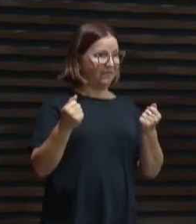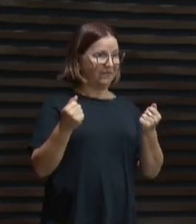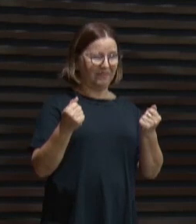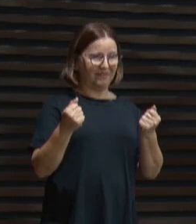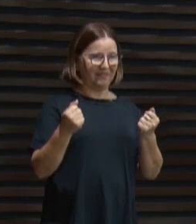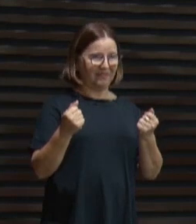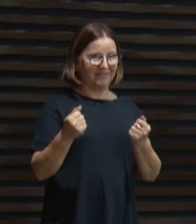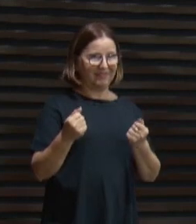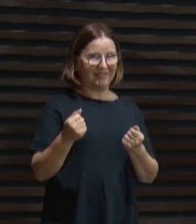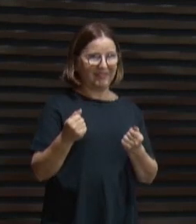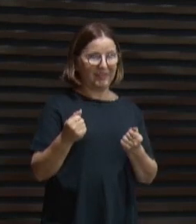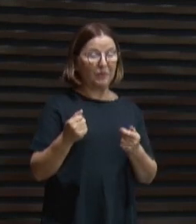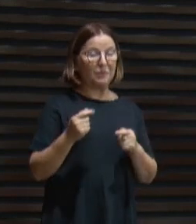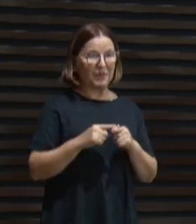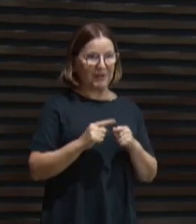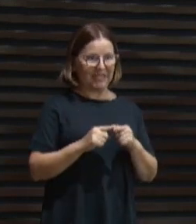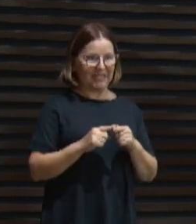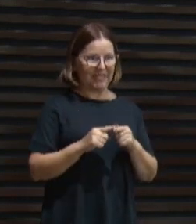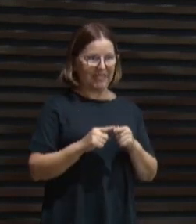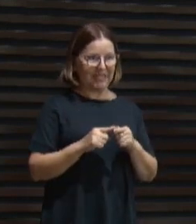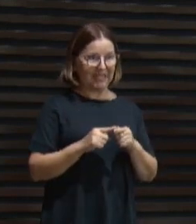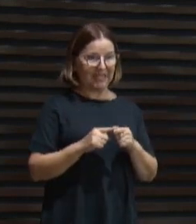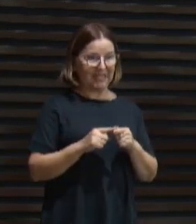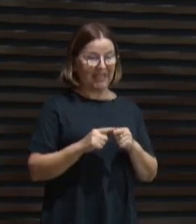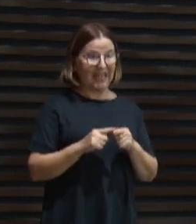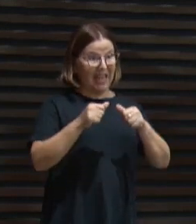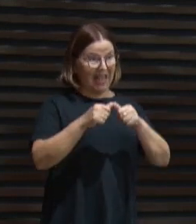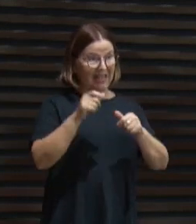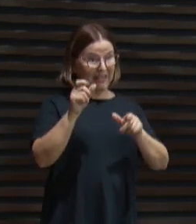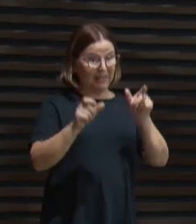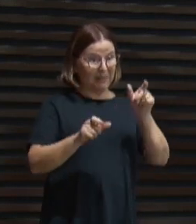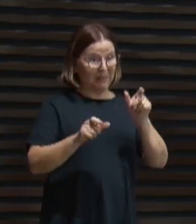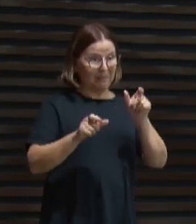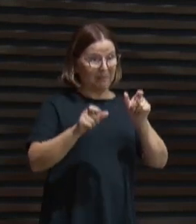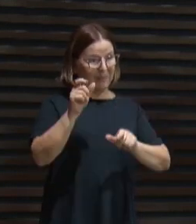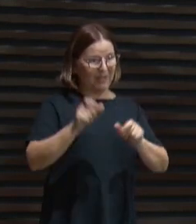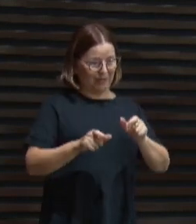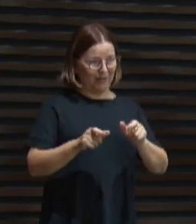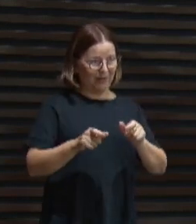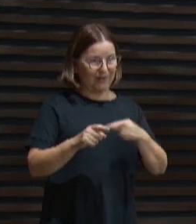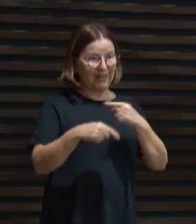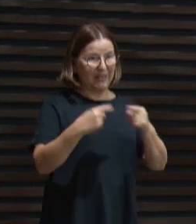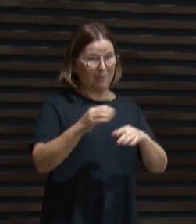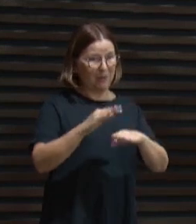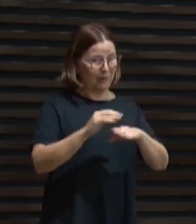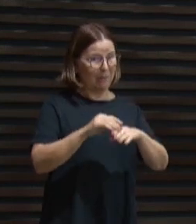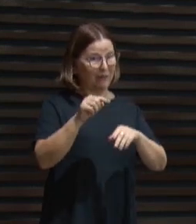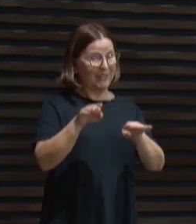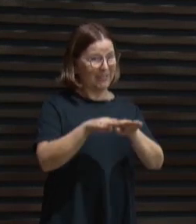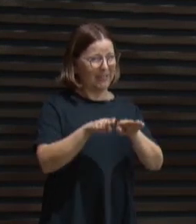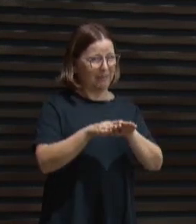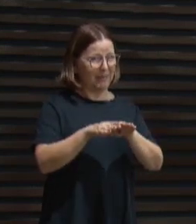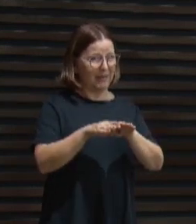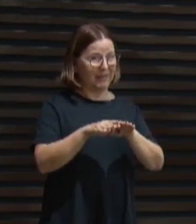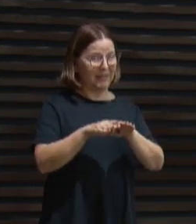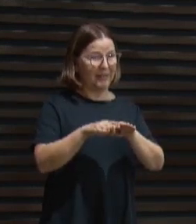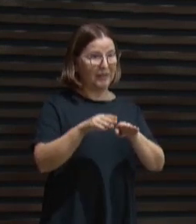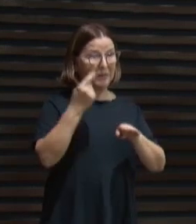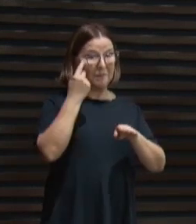que pudesse lhe dar uma outra festa como troca. Ele estava explicando o que é